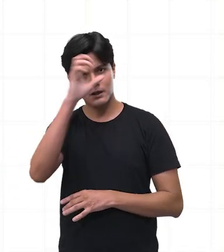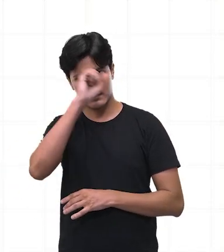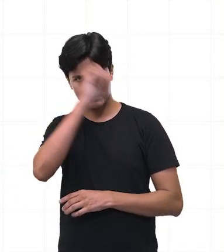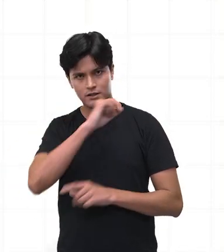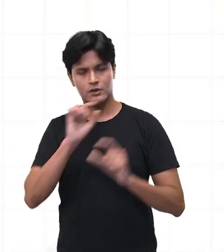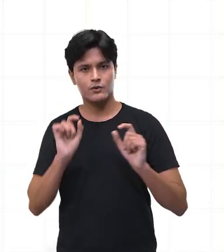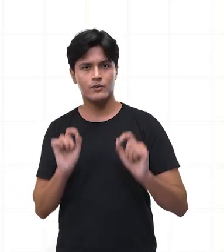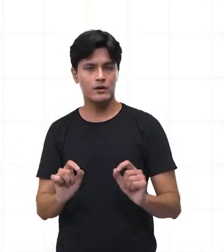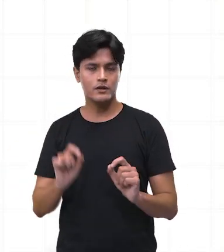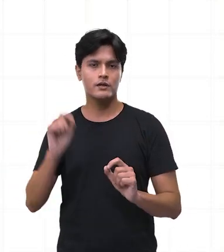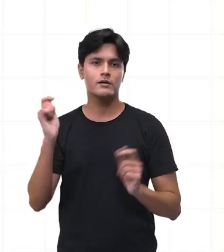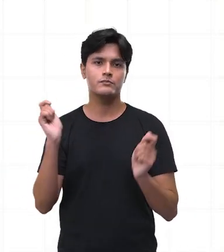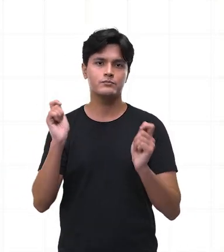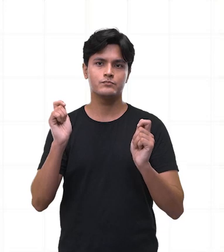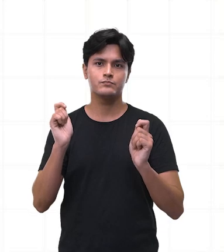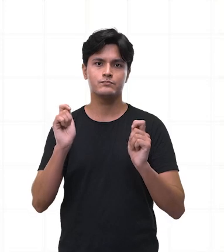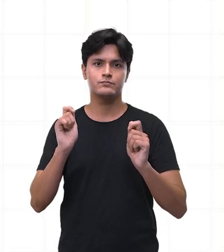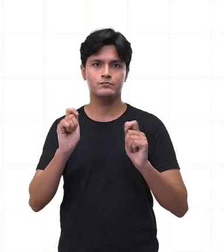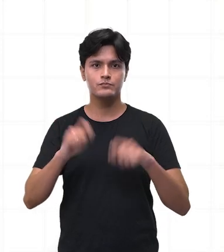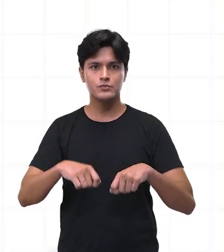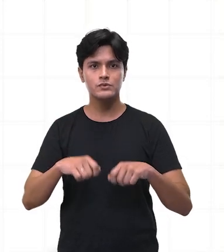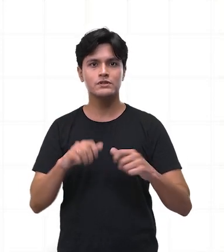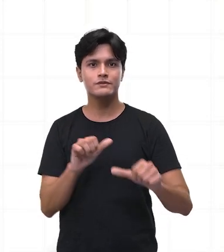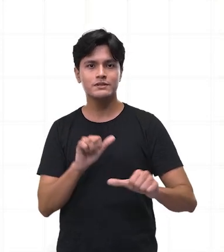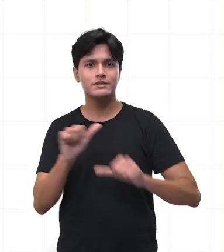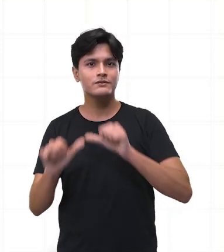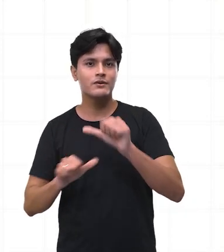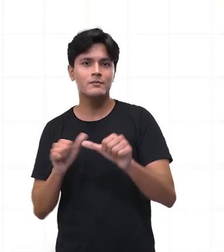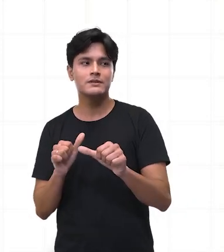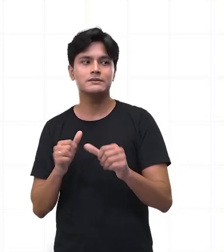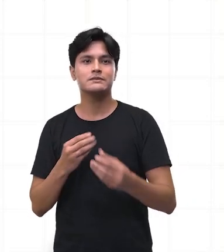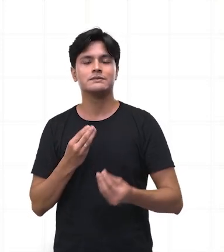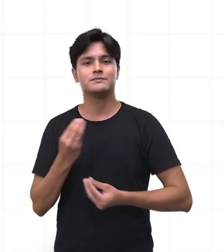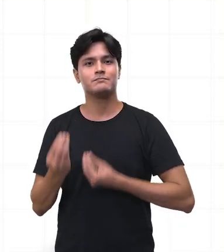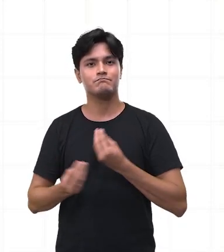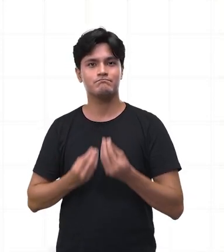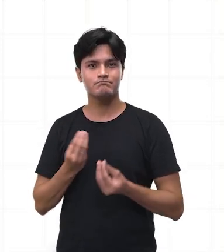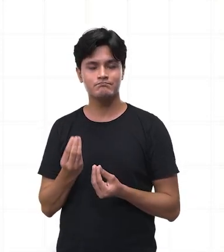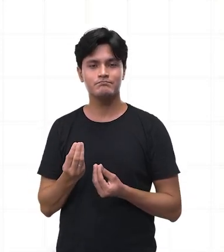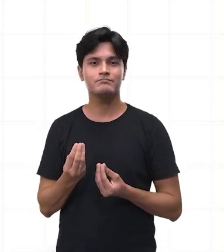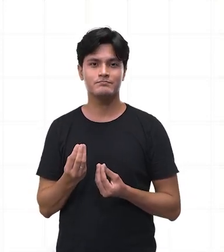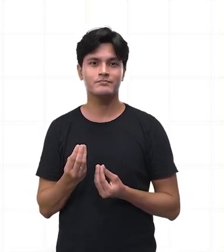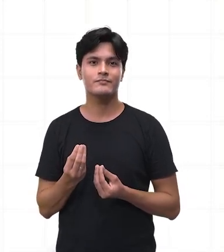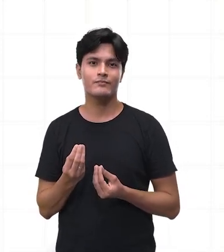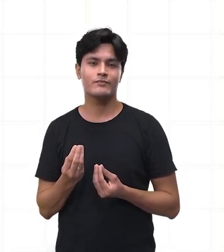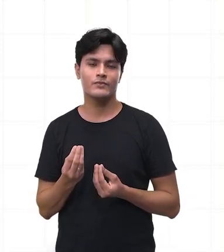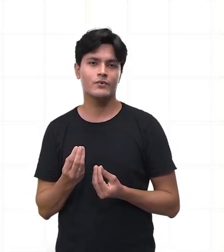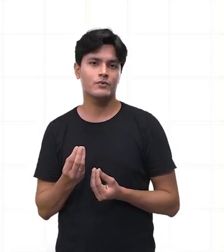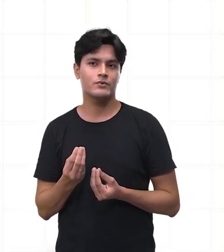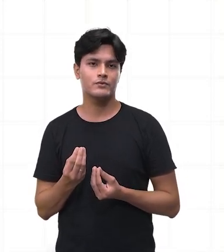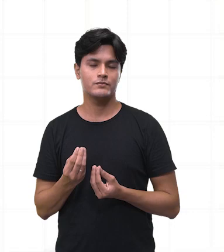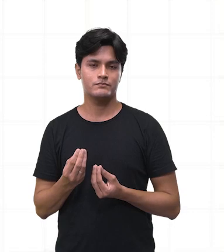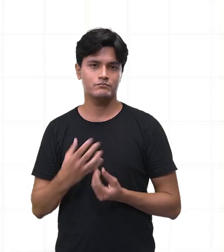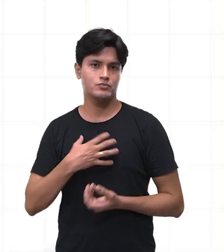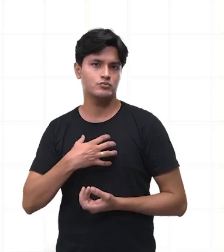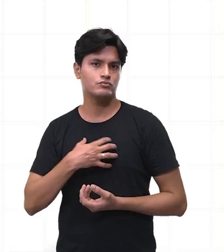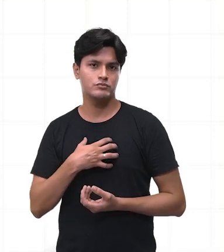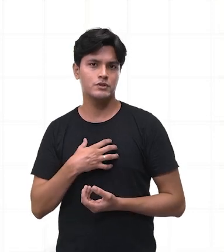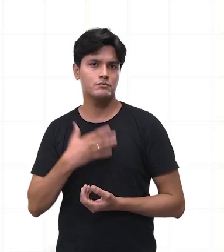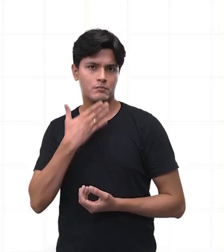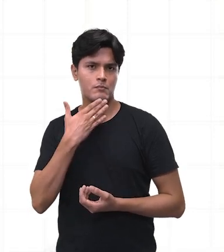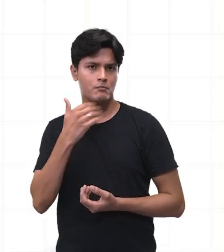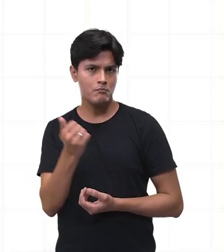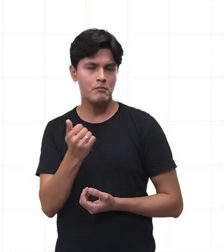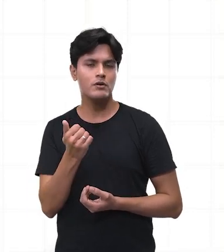consegue fazer essas transformações, tá? Da maneira como for melhor para a